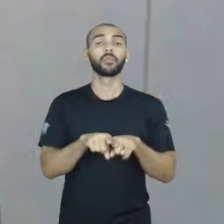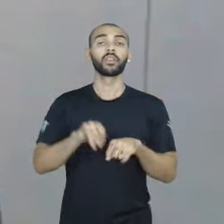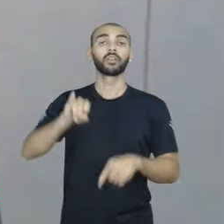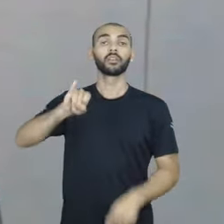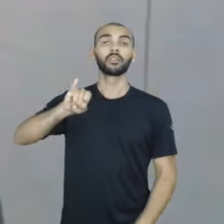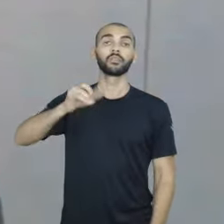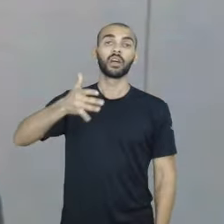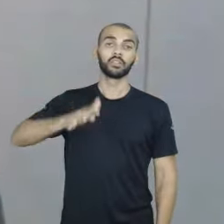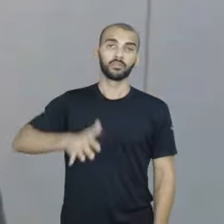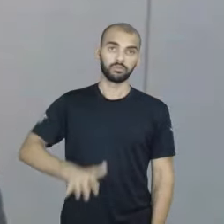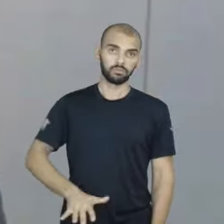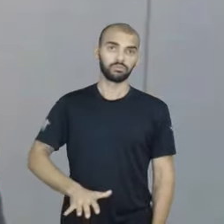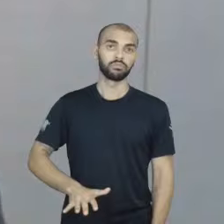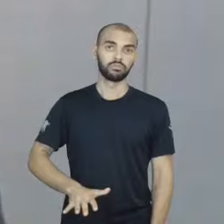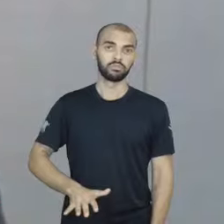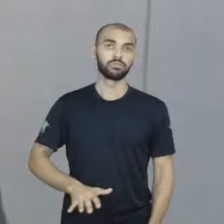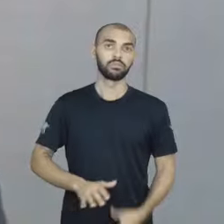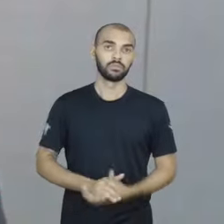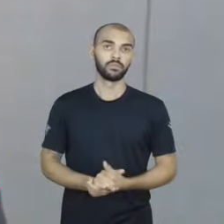caindo, ou seja,